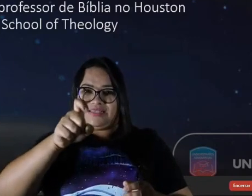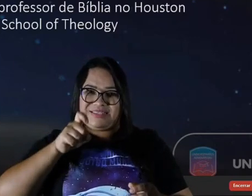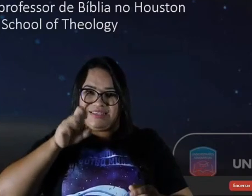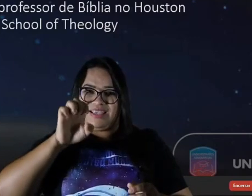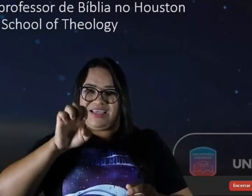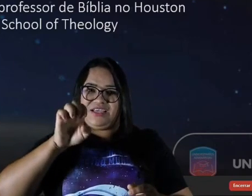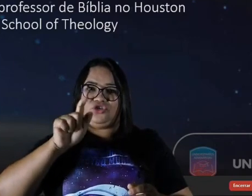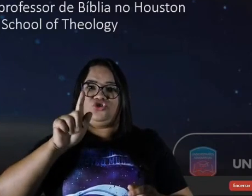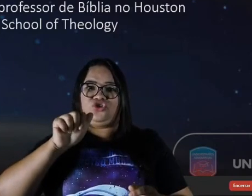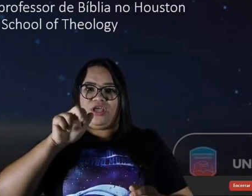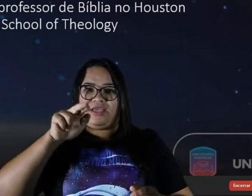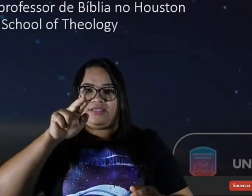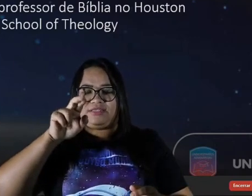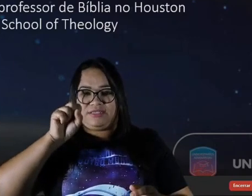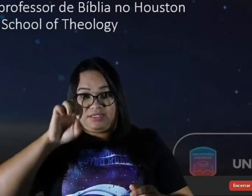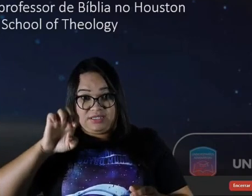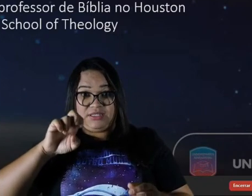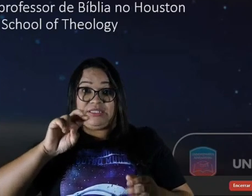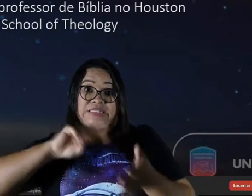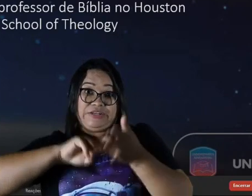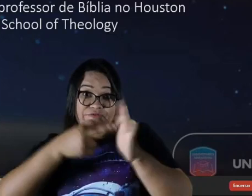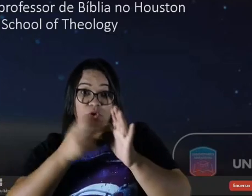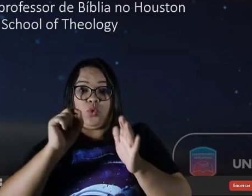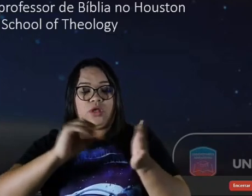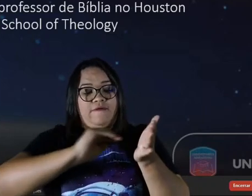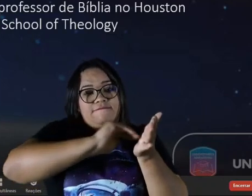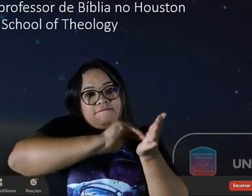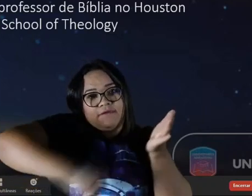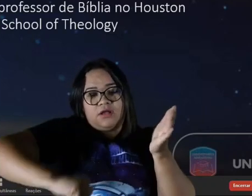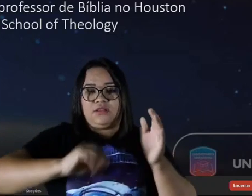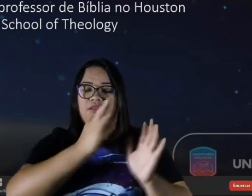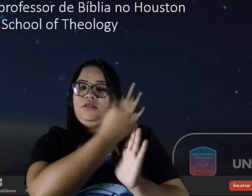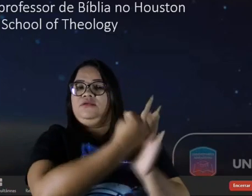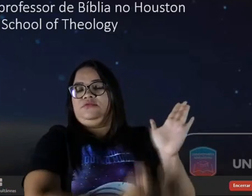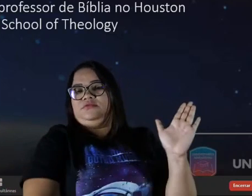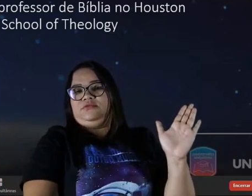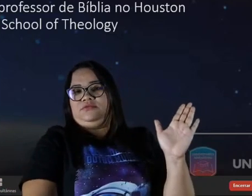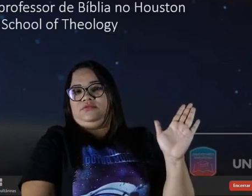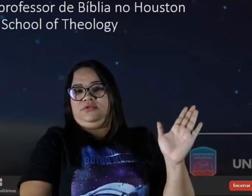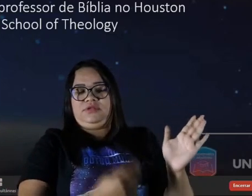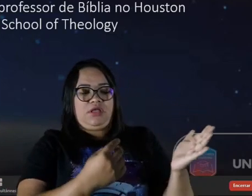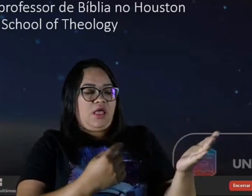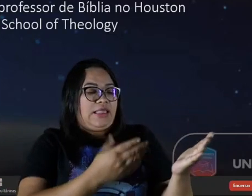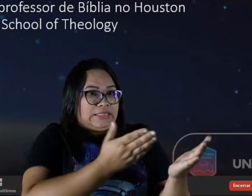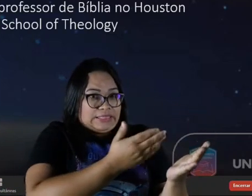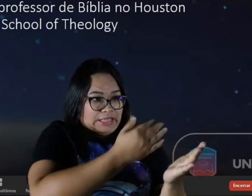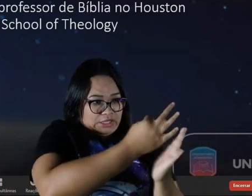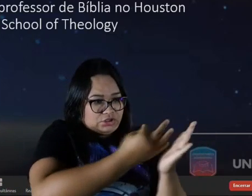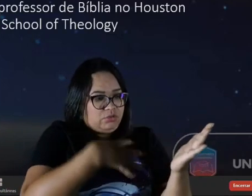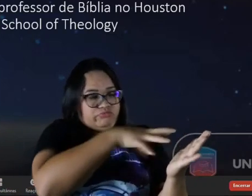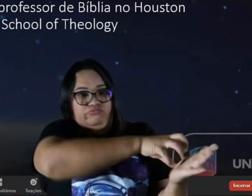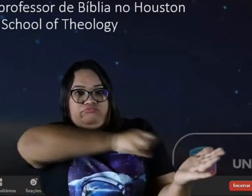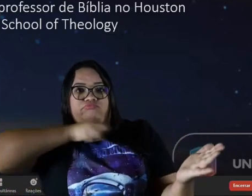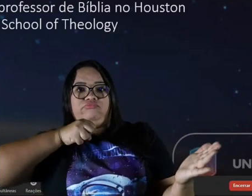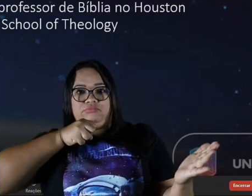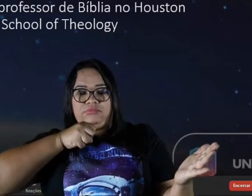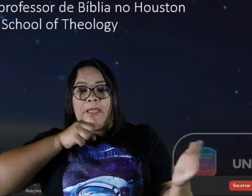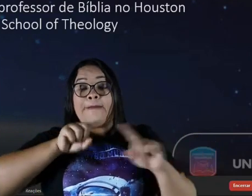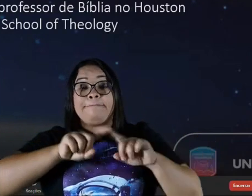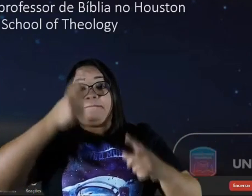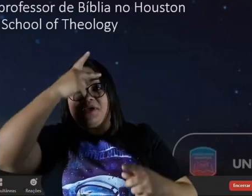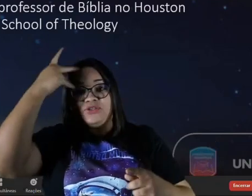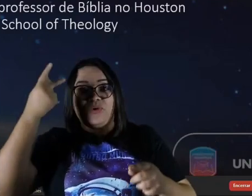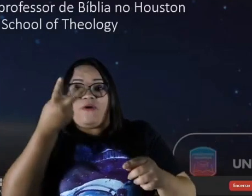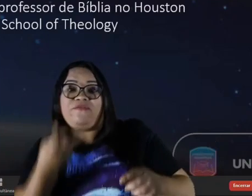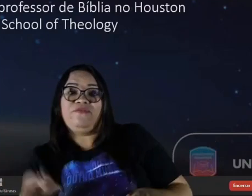exegese, aquilo que foi retirado do texto, ou seja, do texto eu extraí esta impressão. Só que alguns fazem o caminho